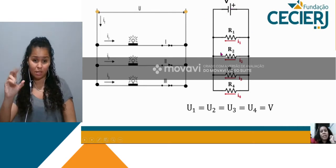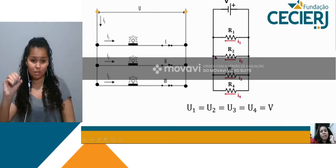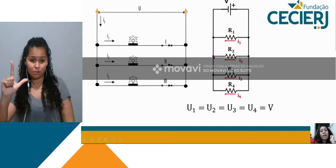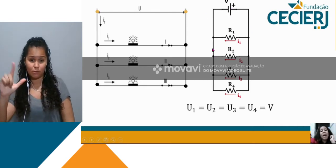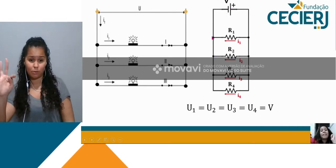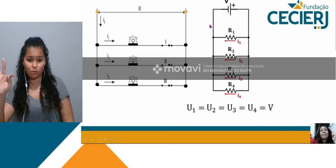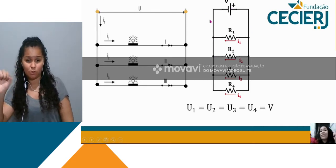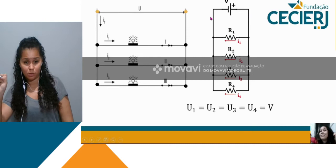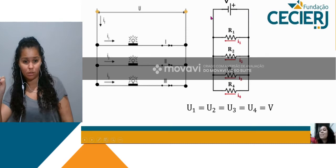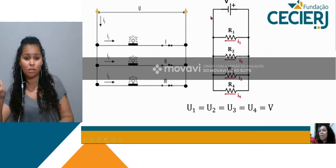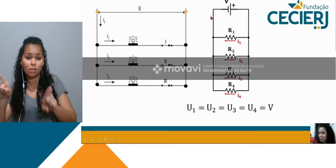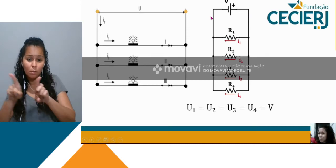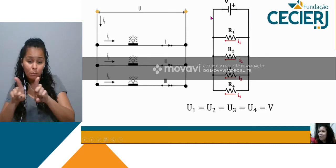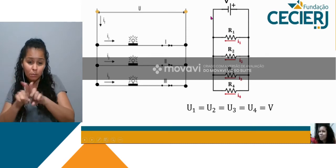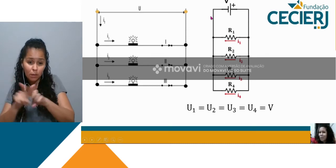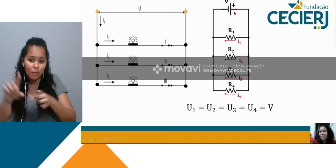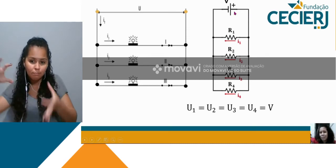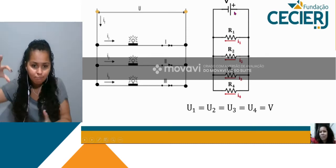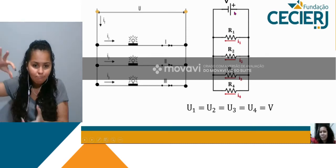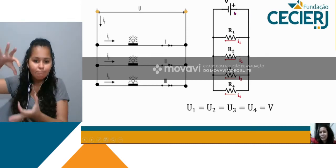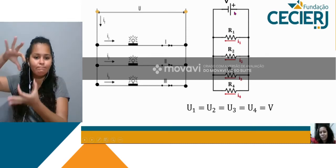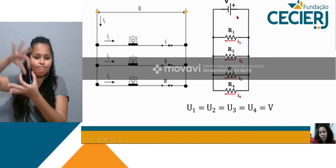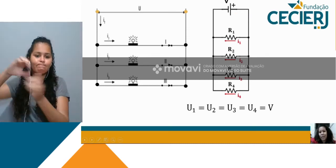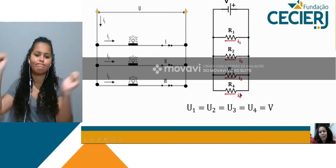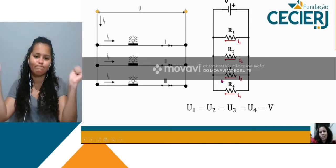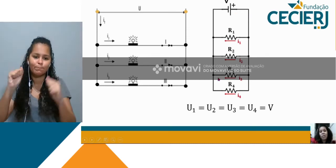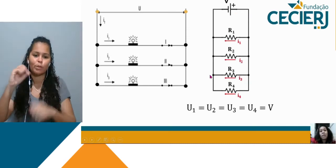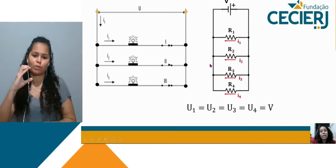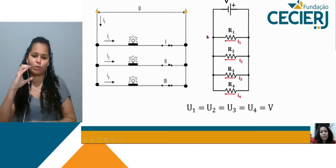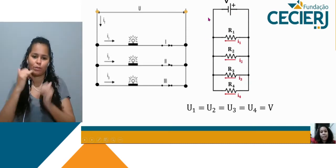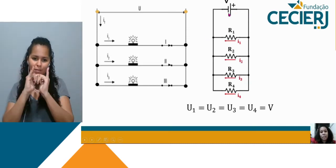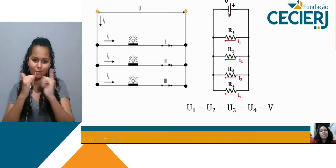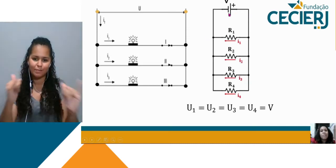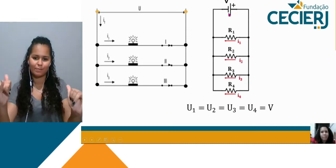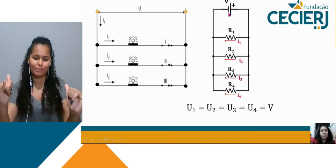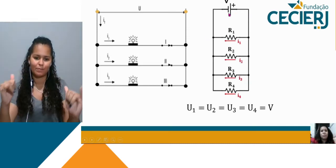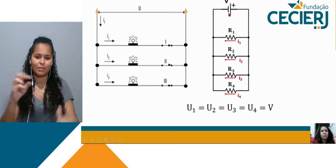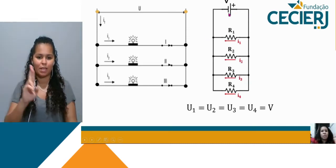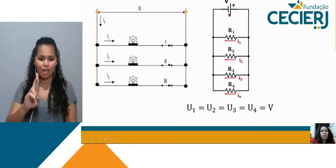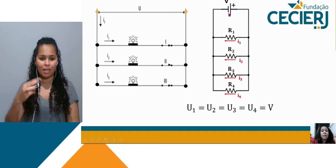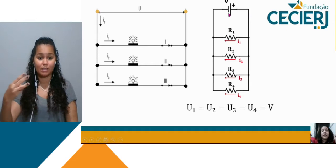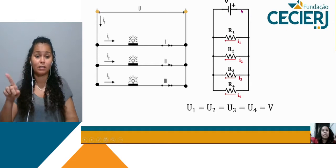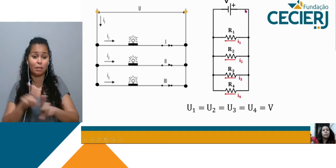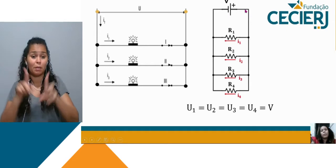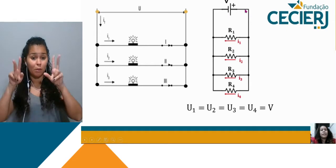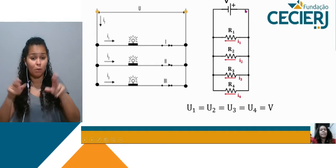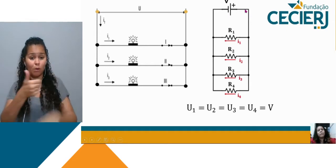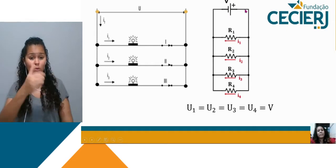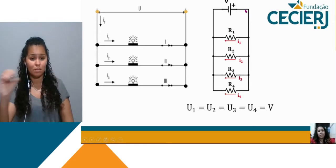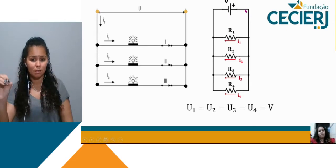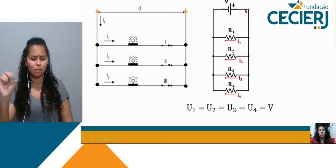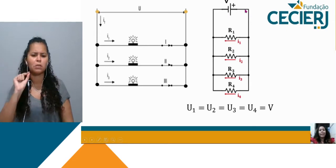nos terminais, através desses ramos condutores que permitem passagem de corrente. E 3, 100 volts. Então, o que